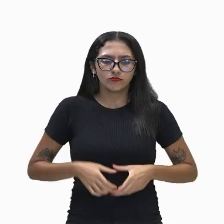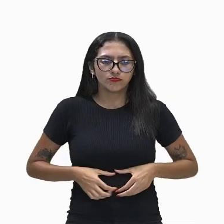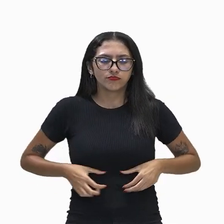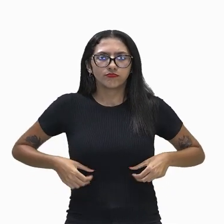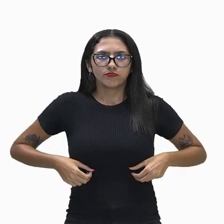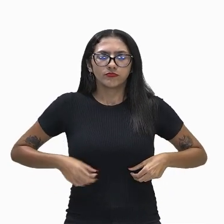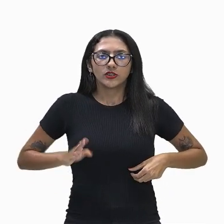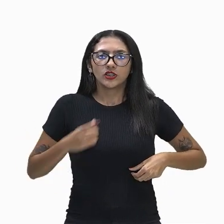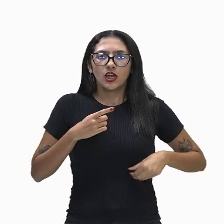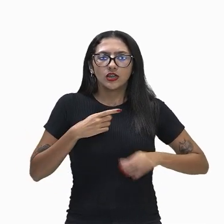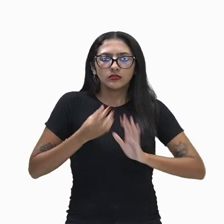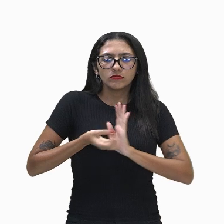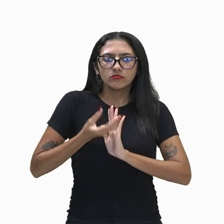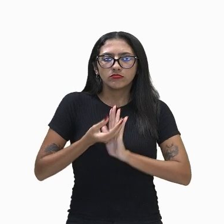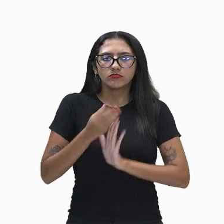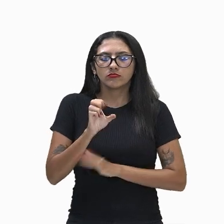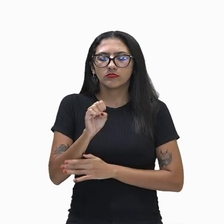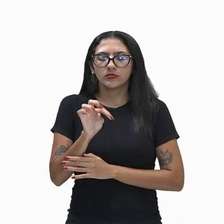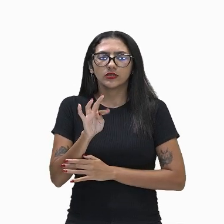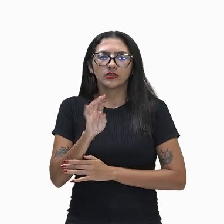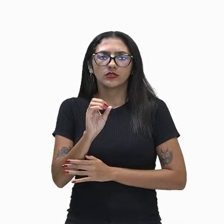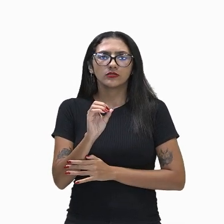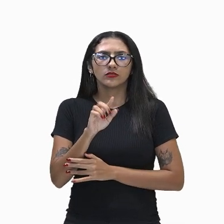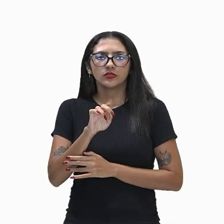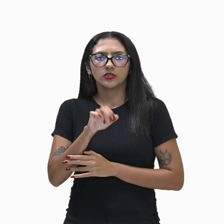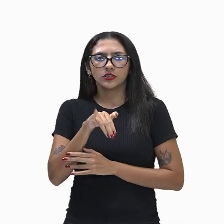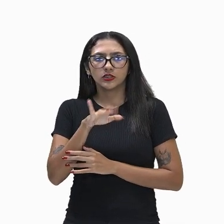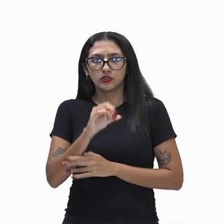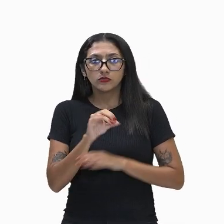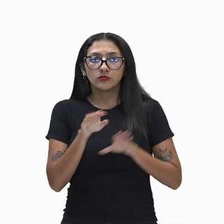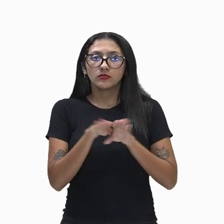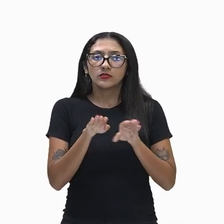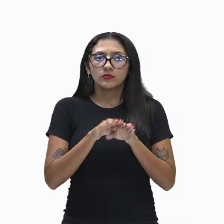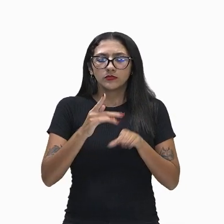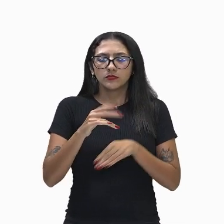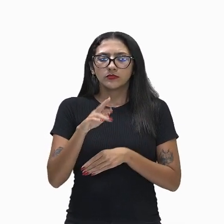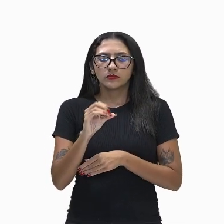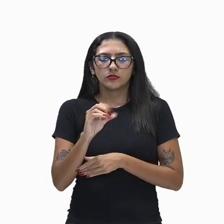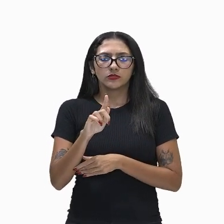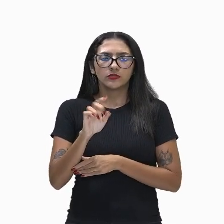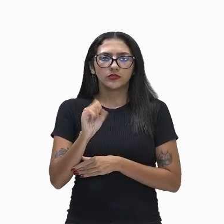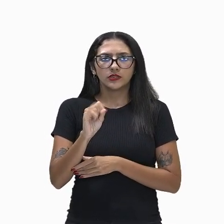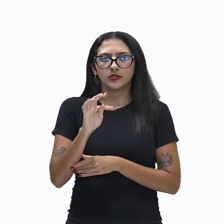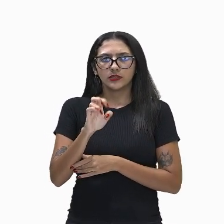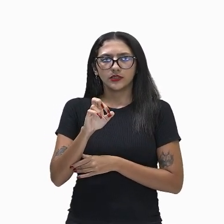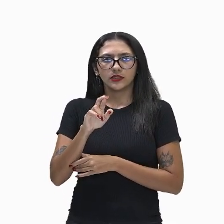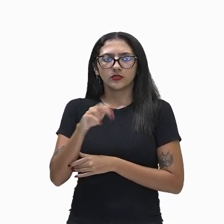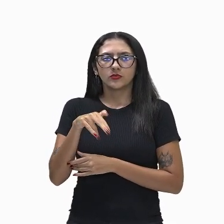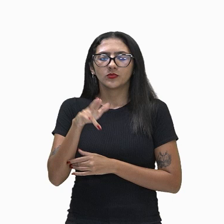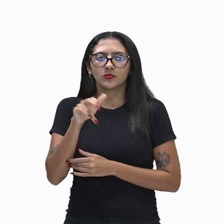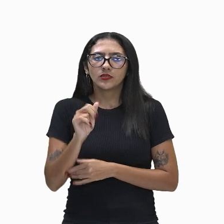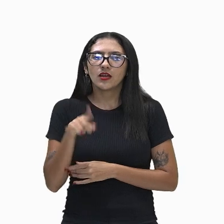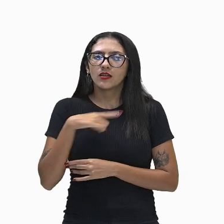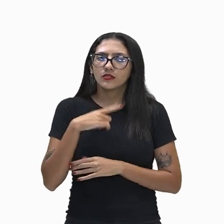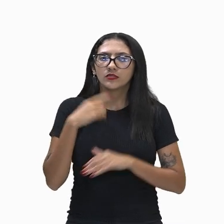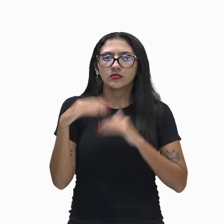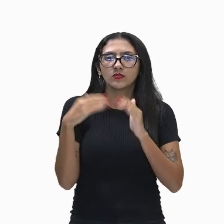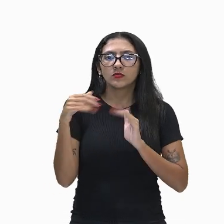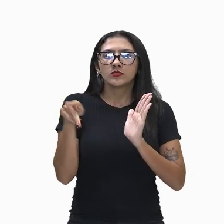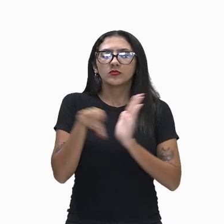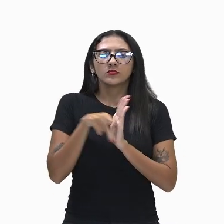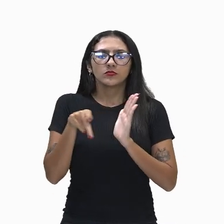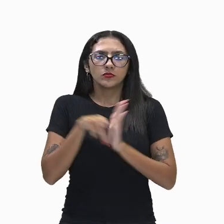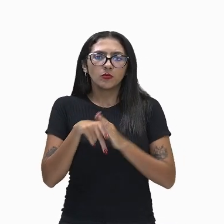a produzir estrogênio e progesterona, que são responsáveis pelo desenvolvimento dos